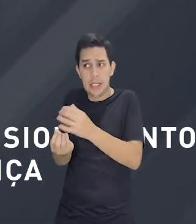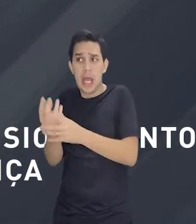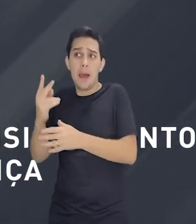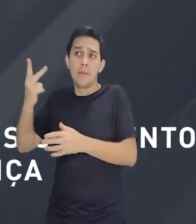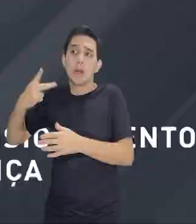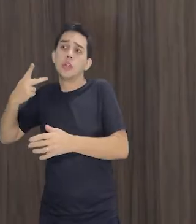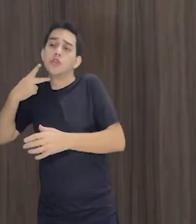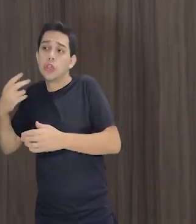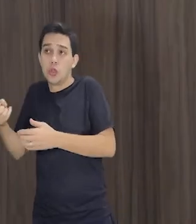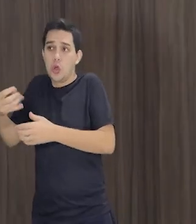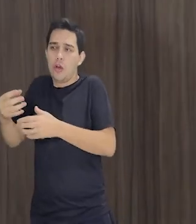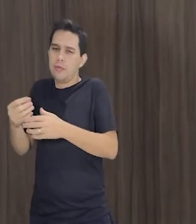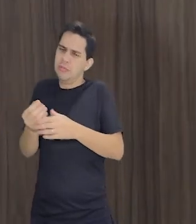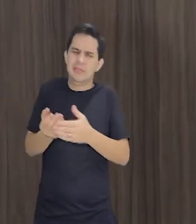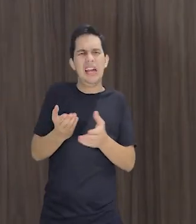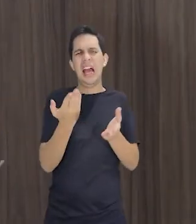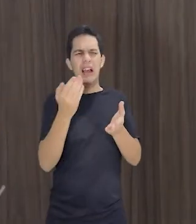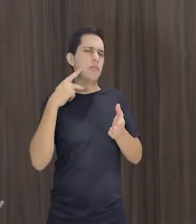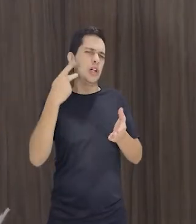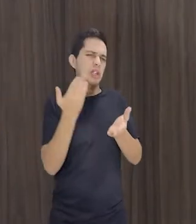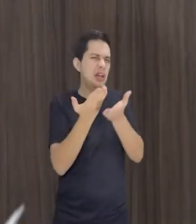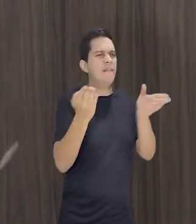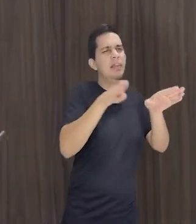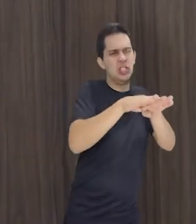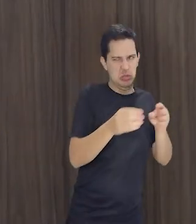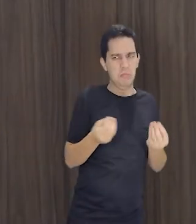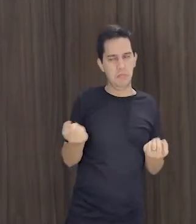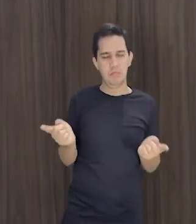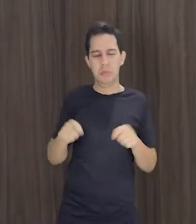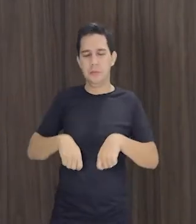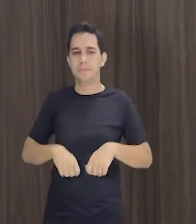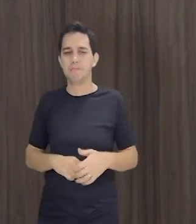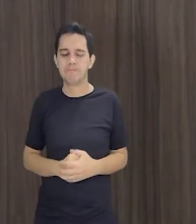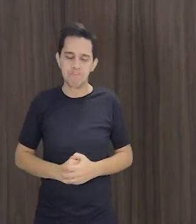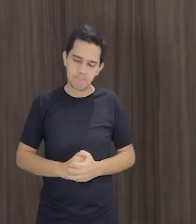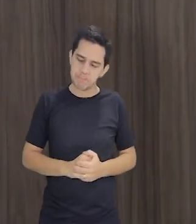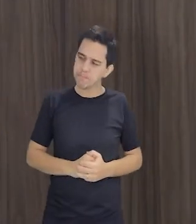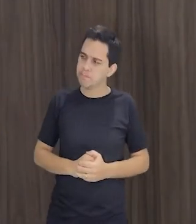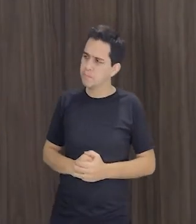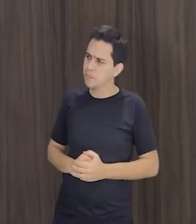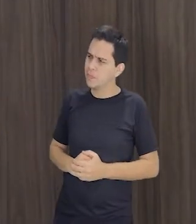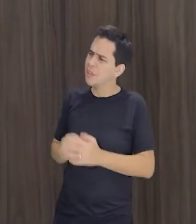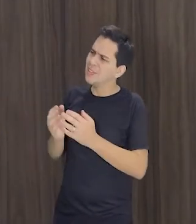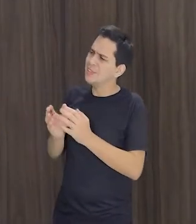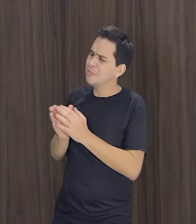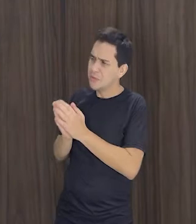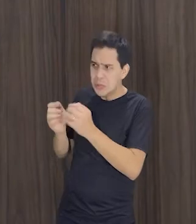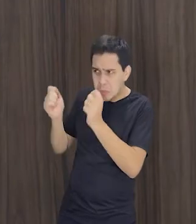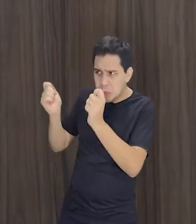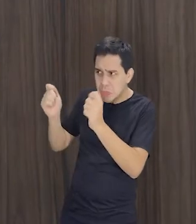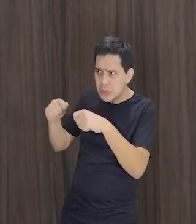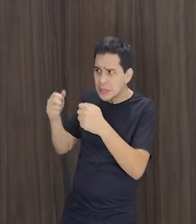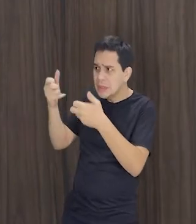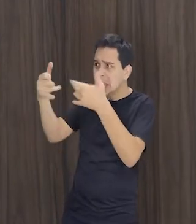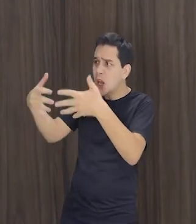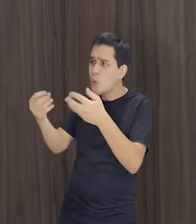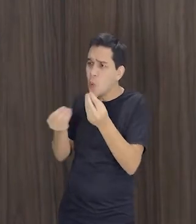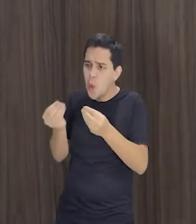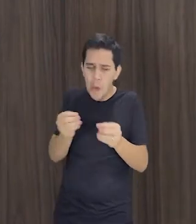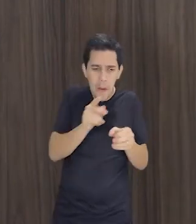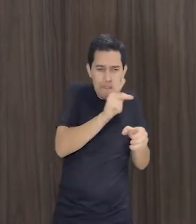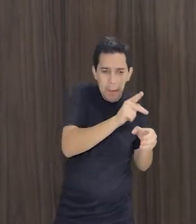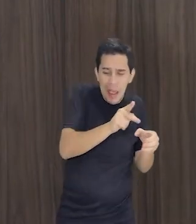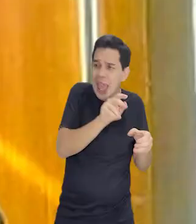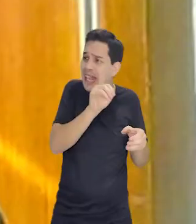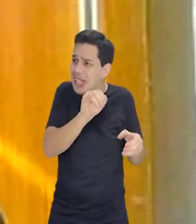de justiça. Doutora, a senhora poderia explicar agora como é a dinâmica entre a SubPPI do MPRJ e os órgãos vinculados